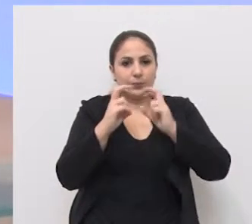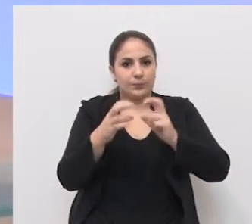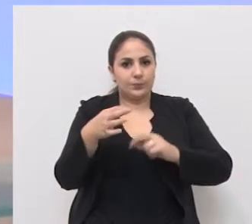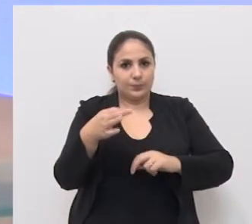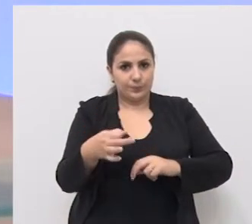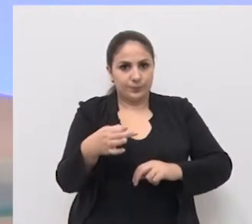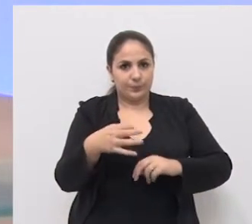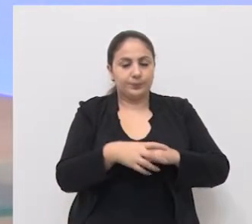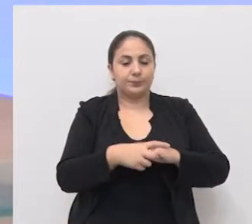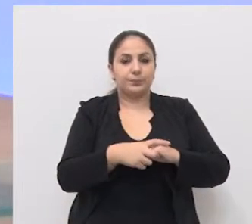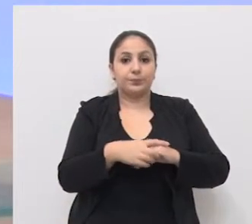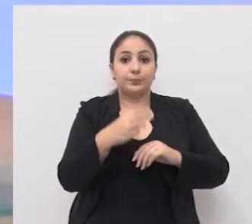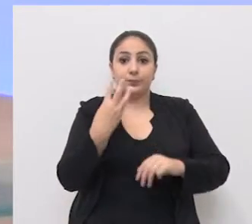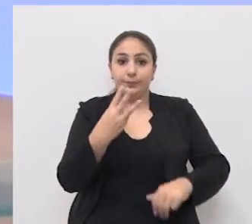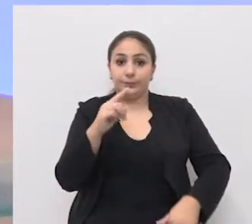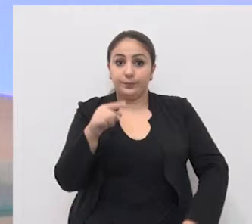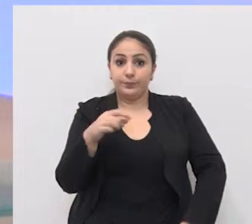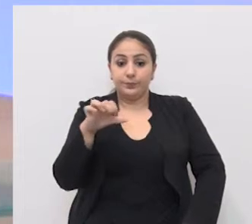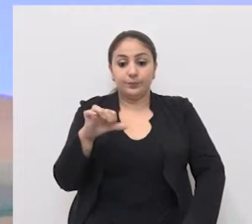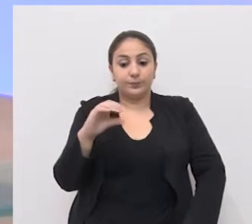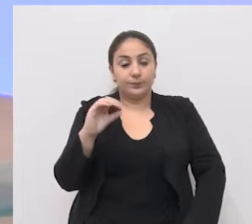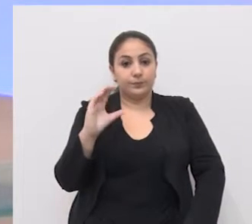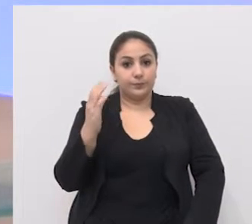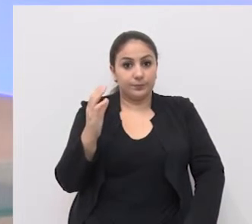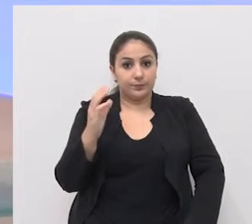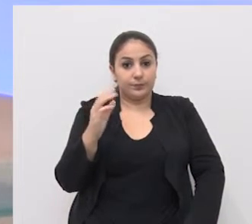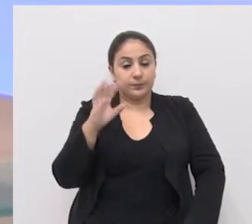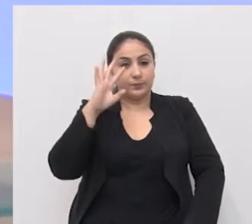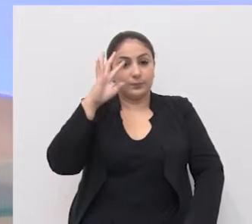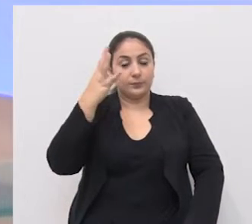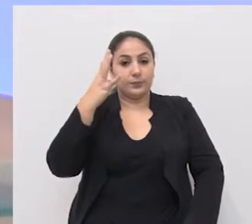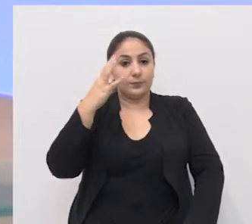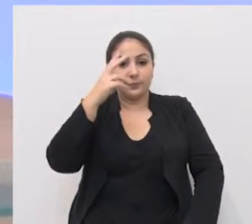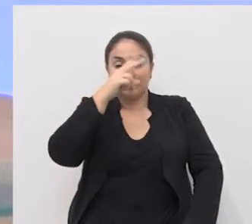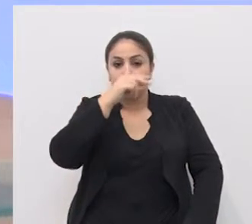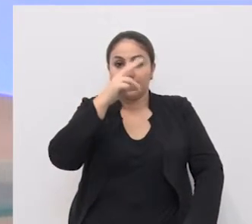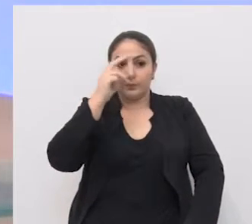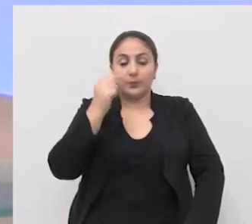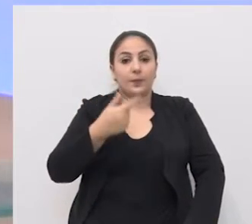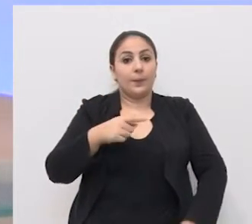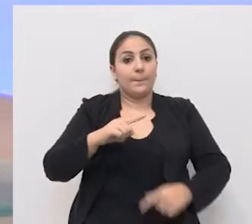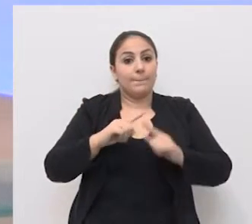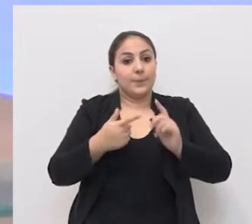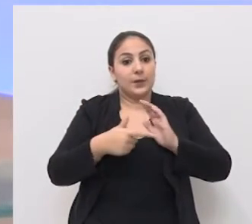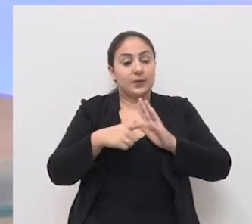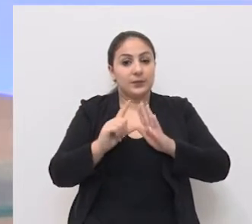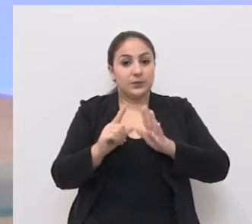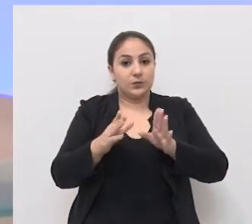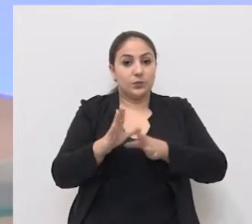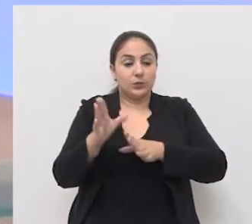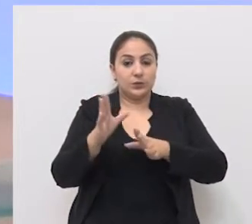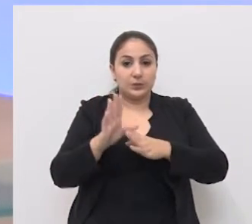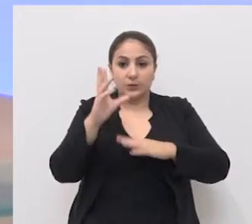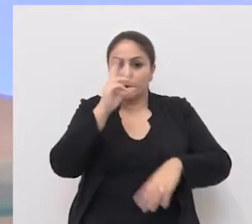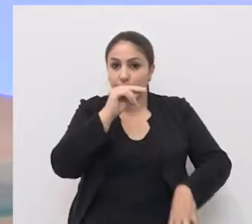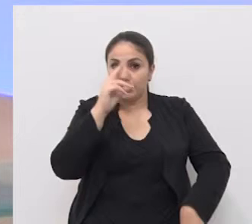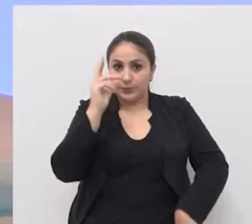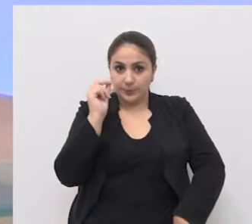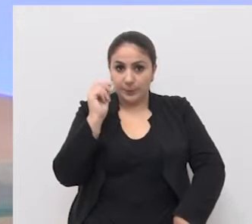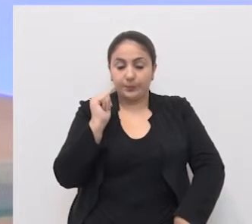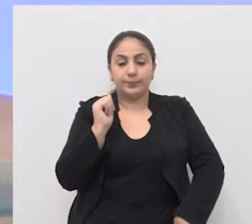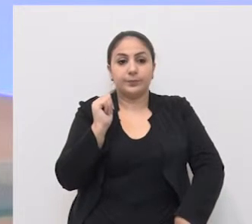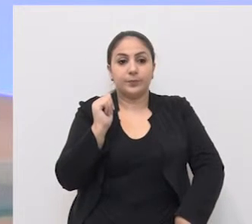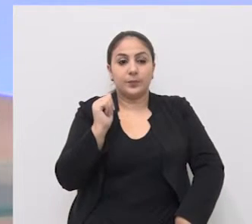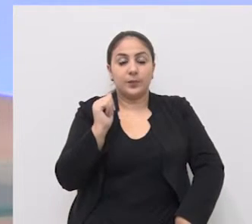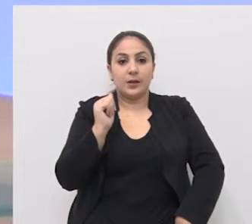para R$ 3,90. A decisão foi do Poder Executivo, mas antes tramitou no Conselho Municipal